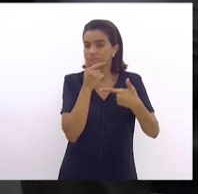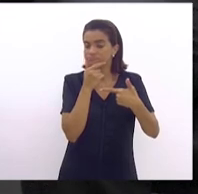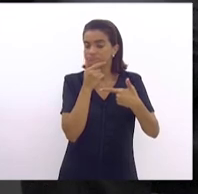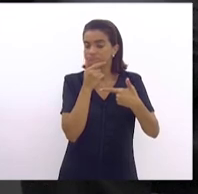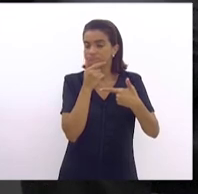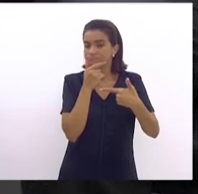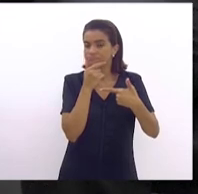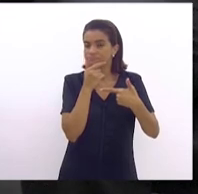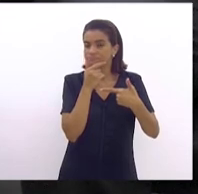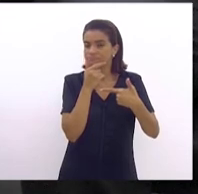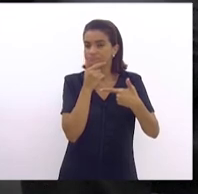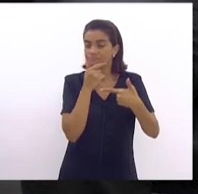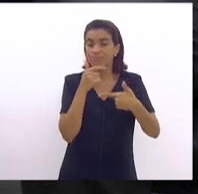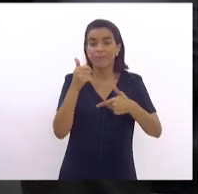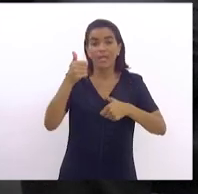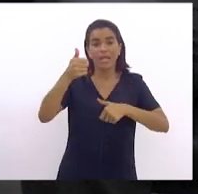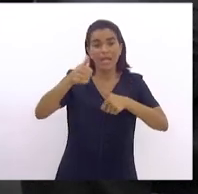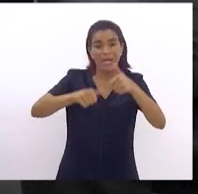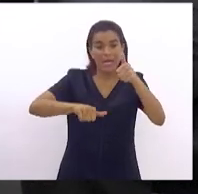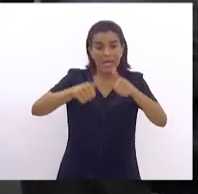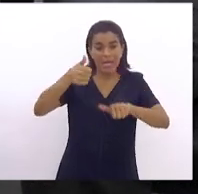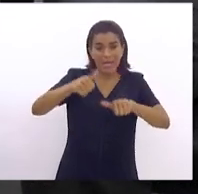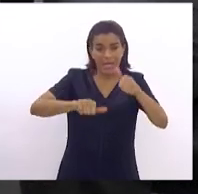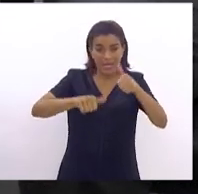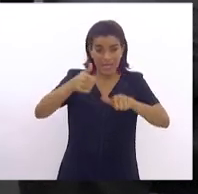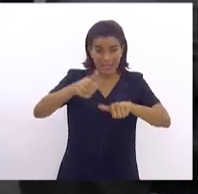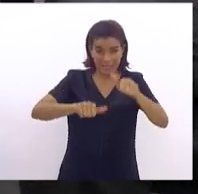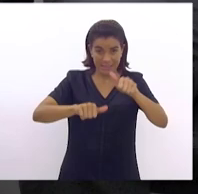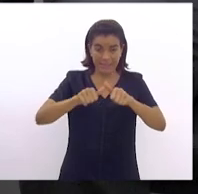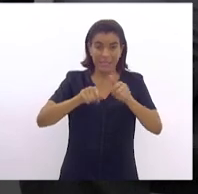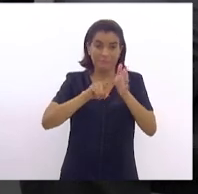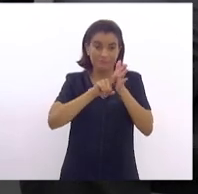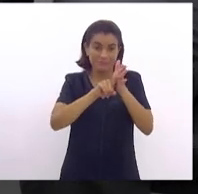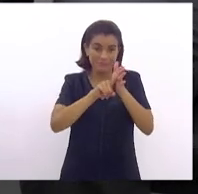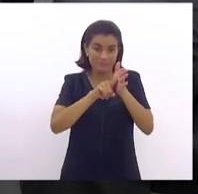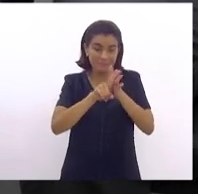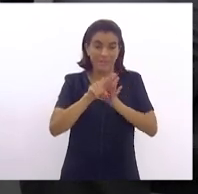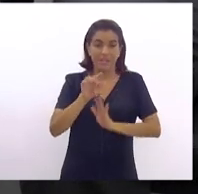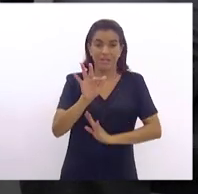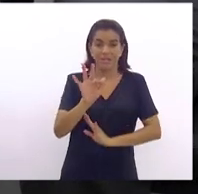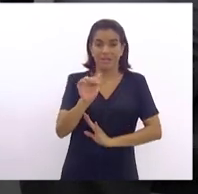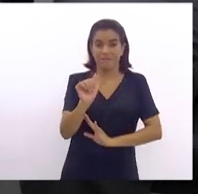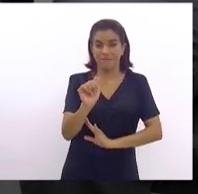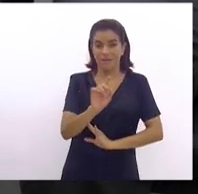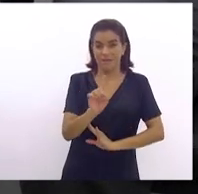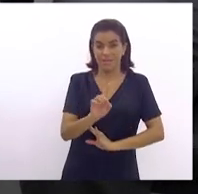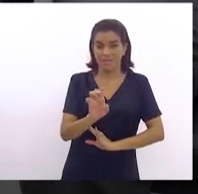as analistas da Fazenda. Dois projetos distintos.